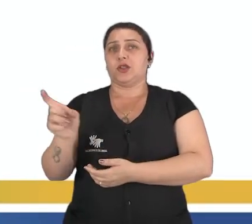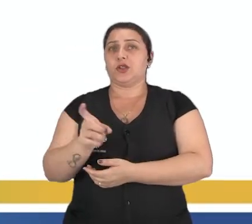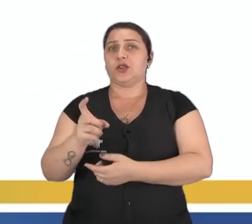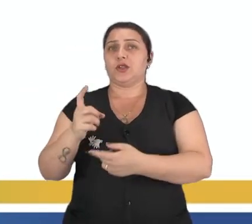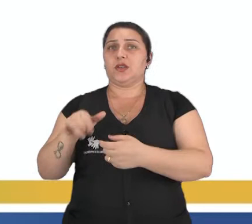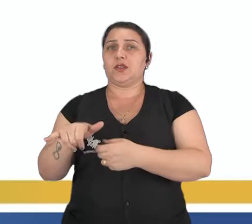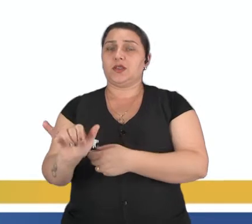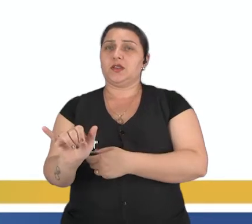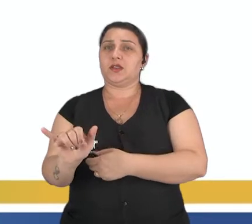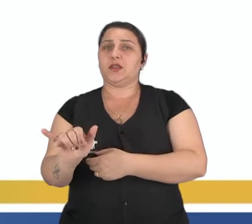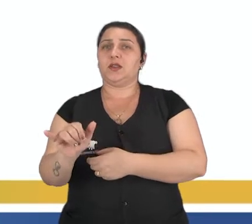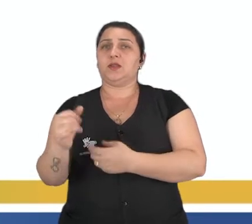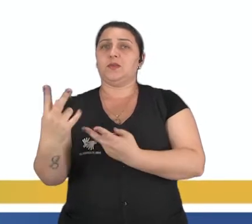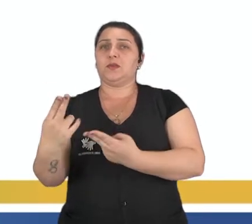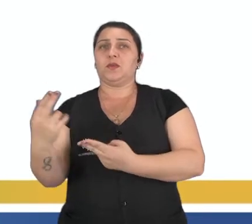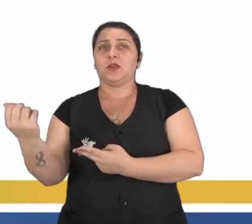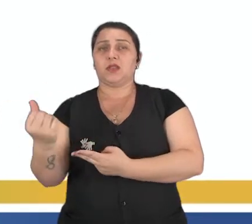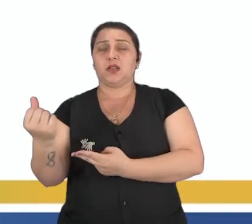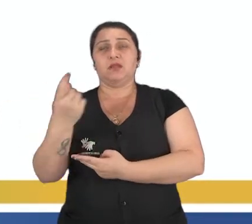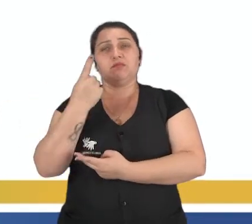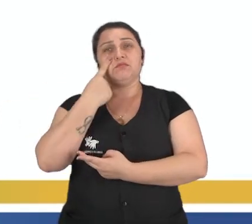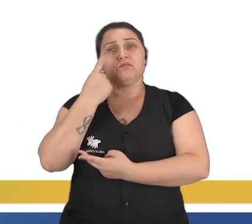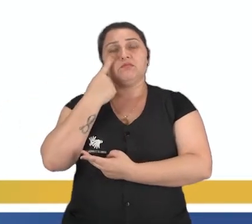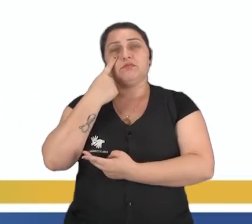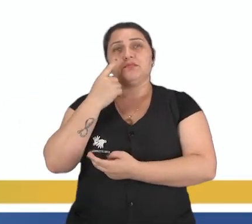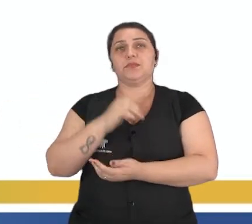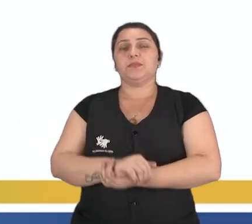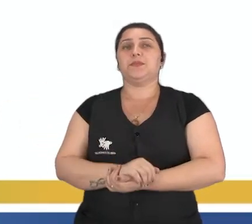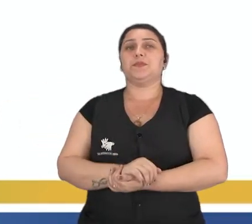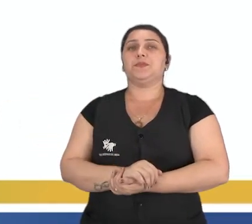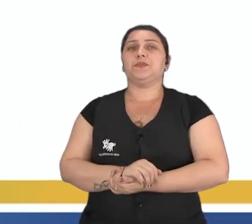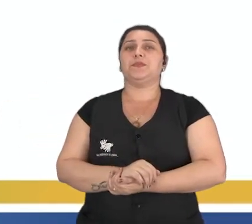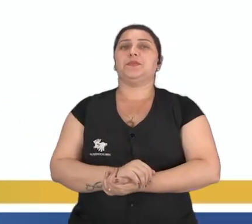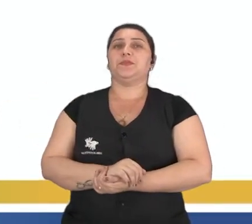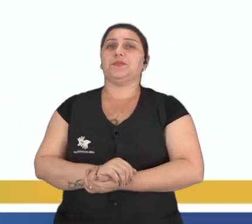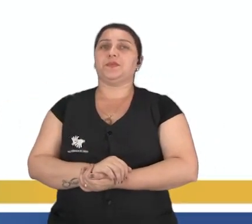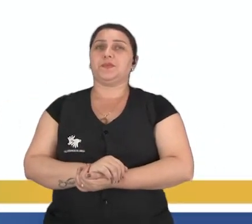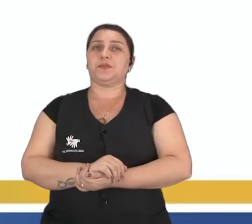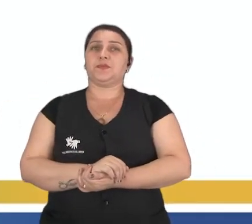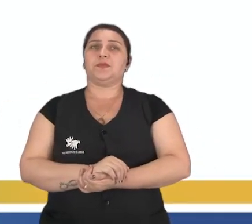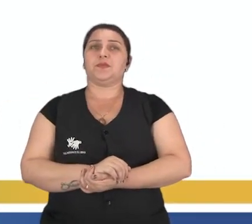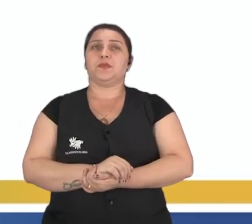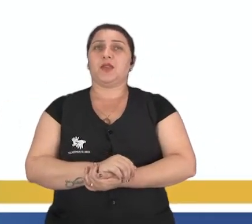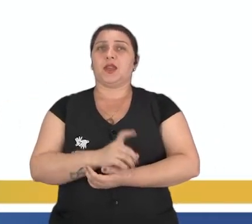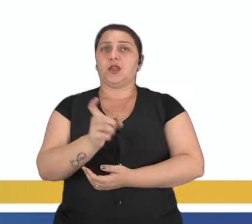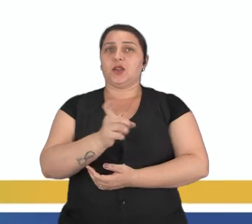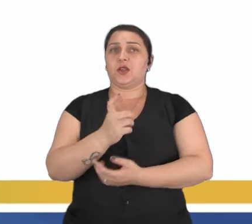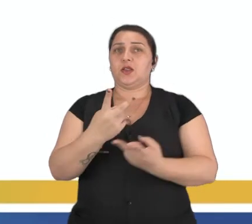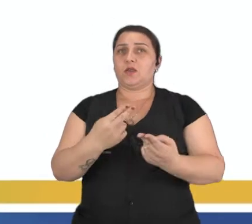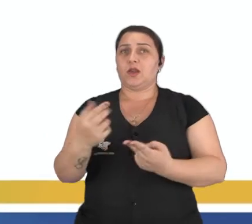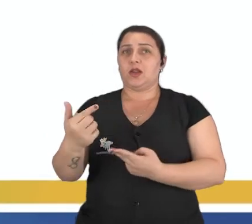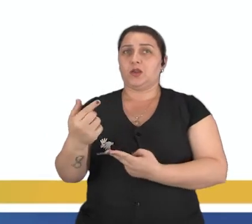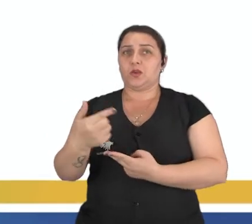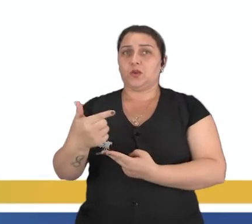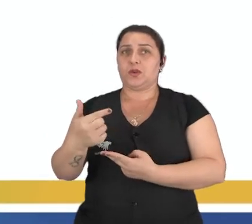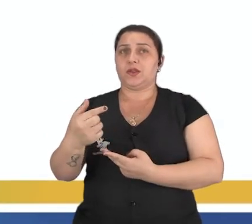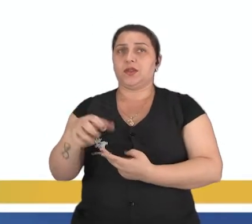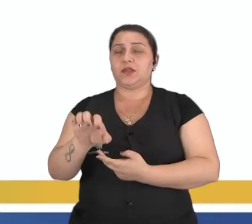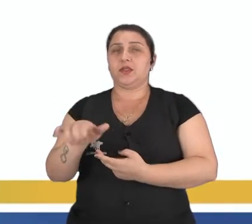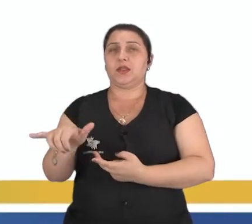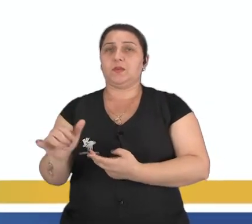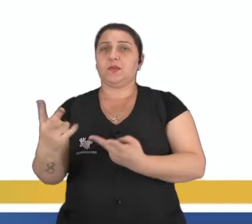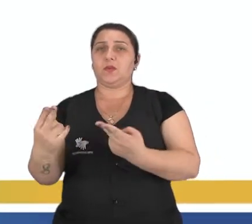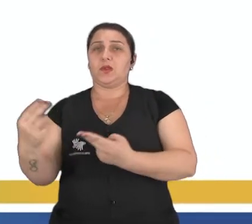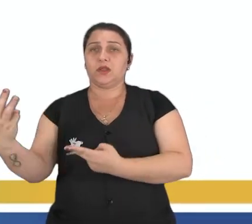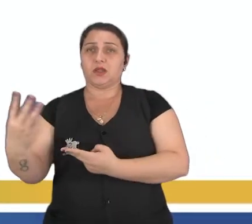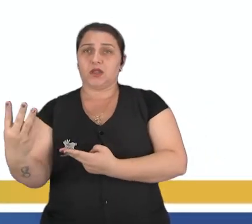desse sistema. Repare, o par ordenado 2, 3 é quando x é igual a 2 e y é igual a 3. Não esqueça